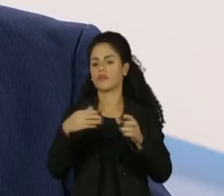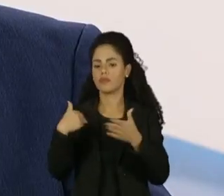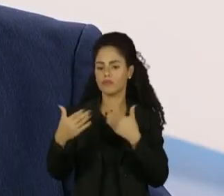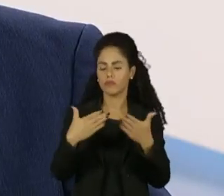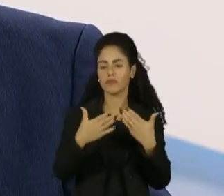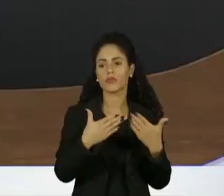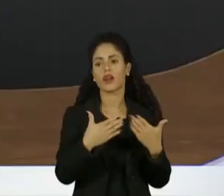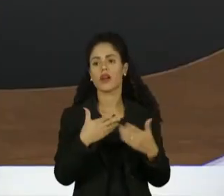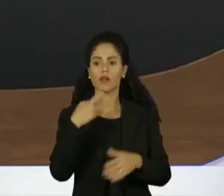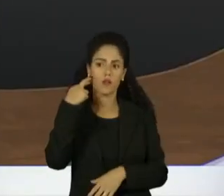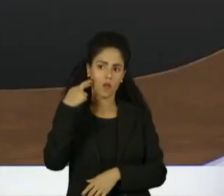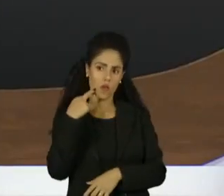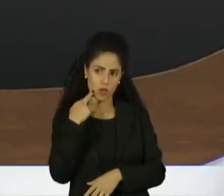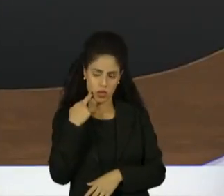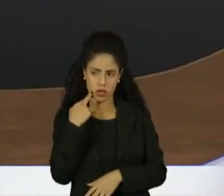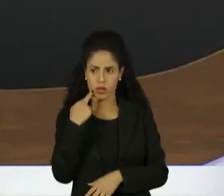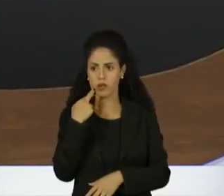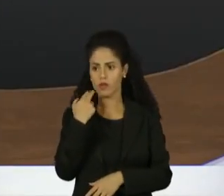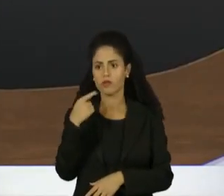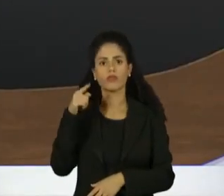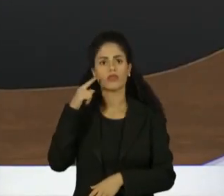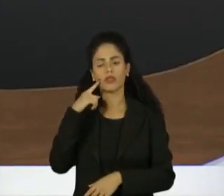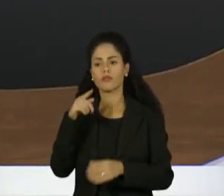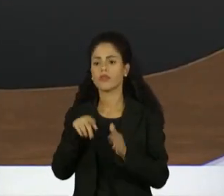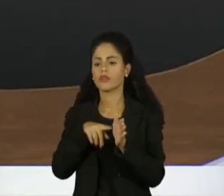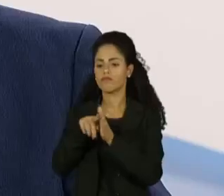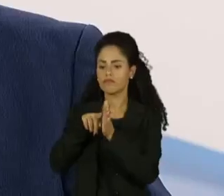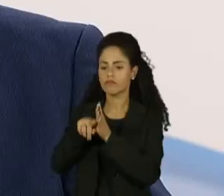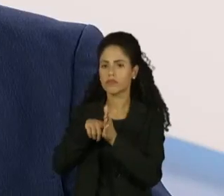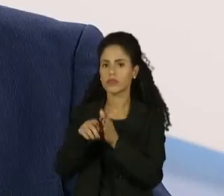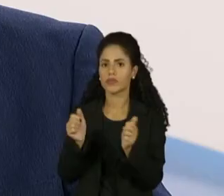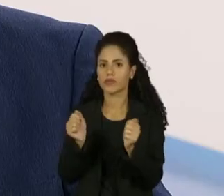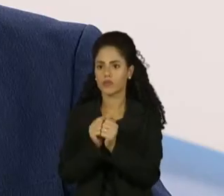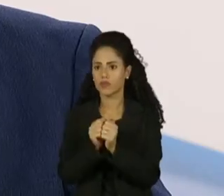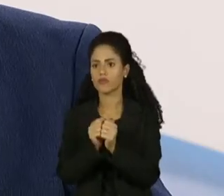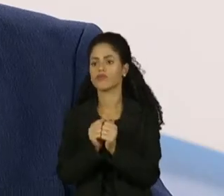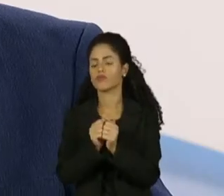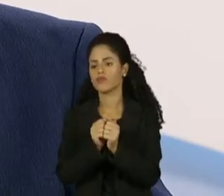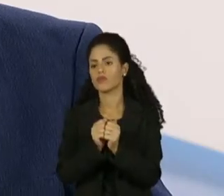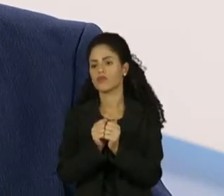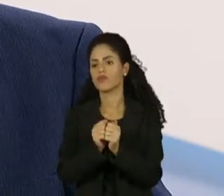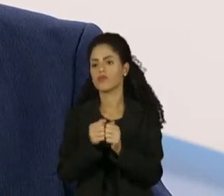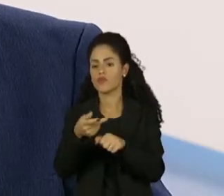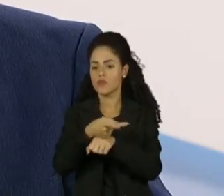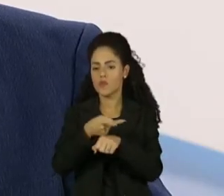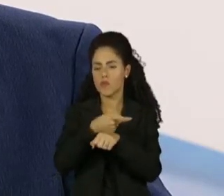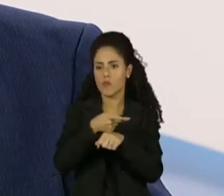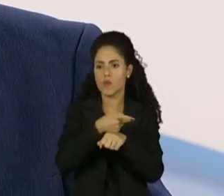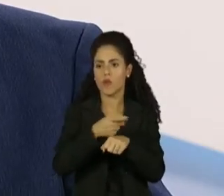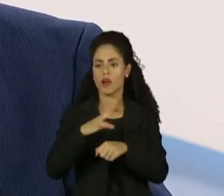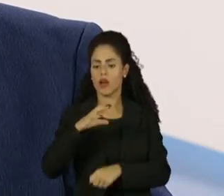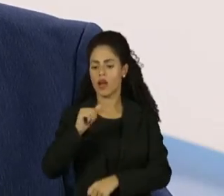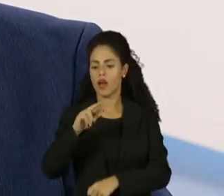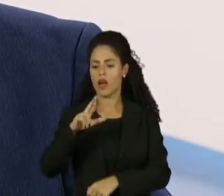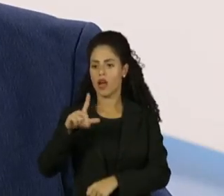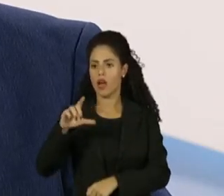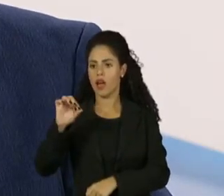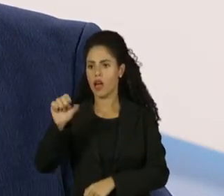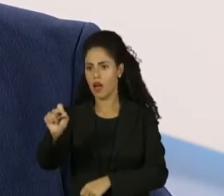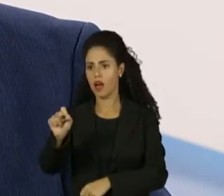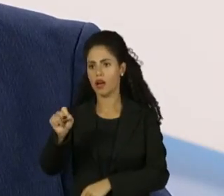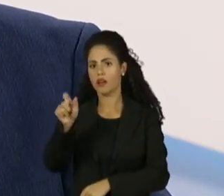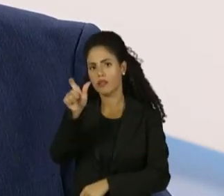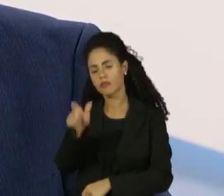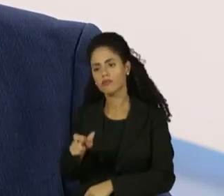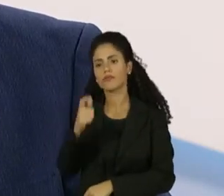Rodrigo Pacheco na ocasião do mandato de busca e apreensão que foi deferido contra o deputado Carlos Jordi, objeto